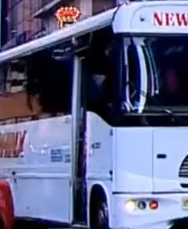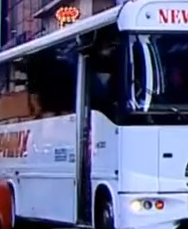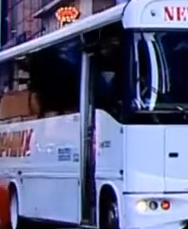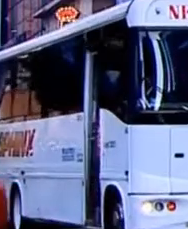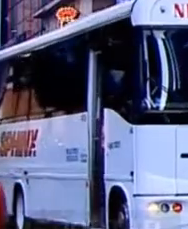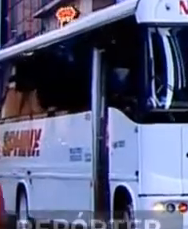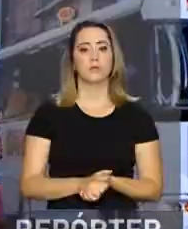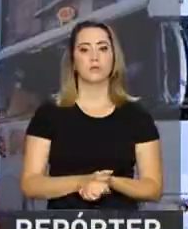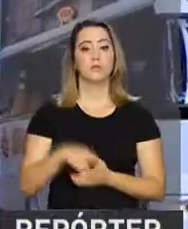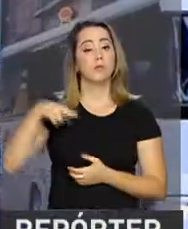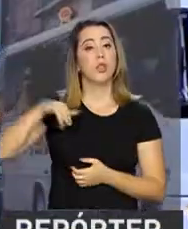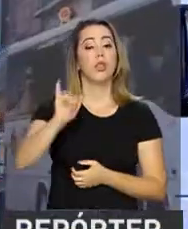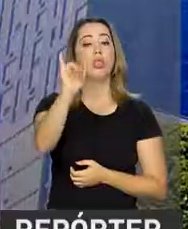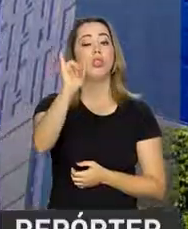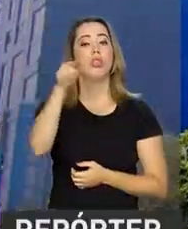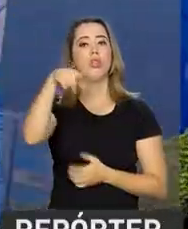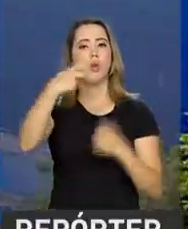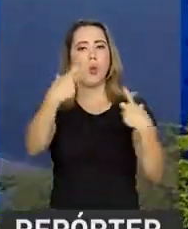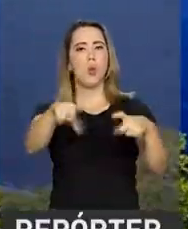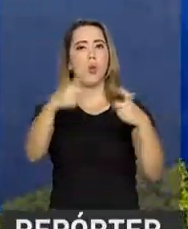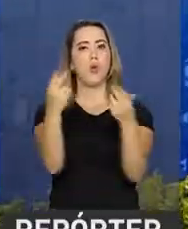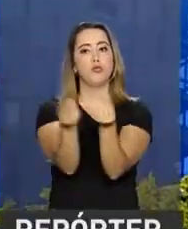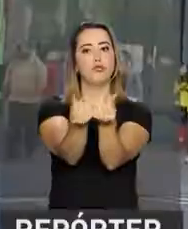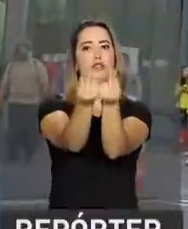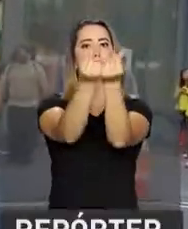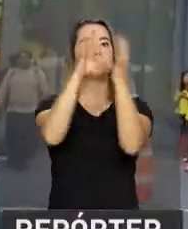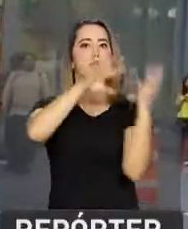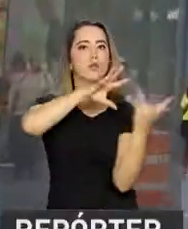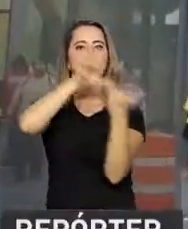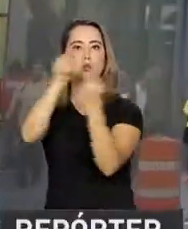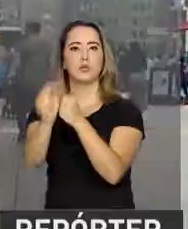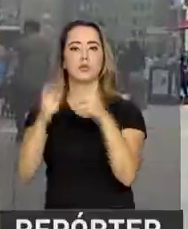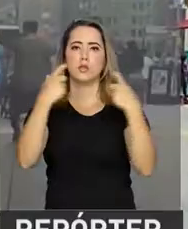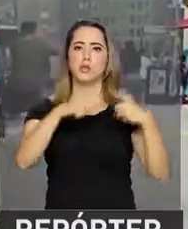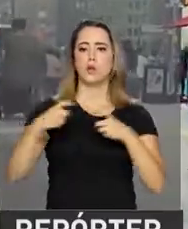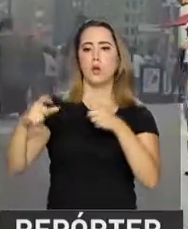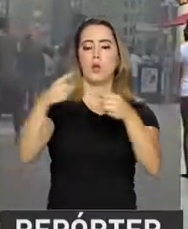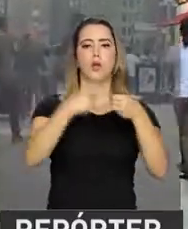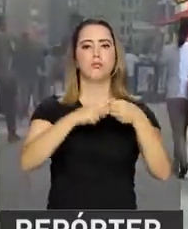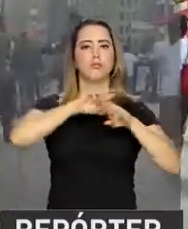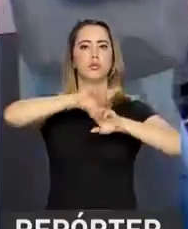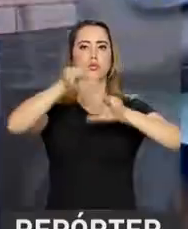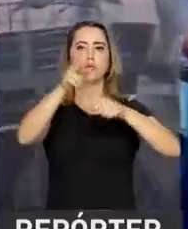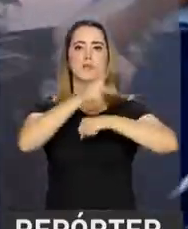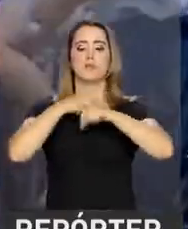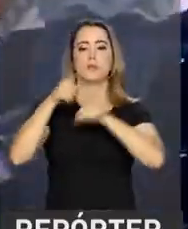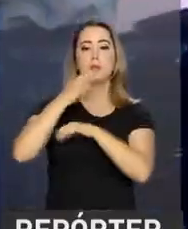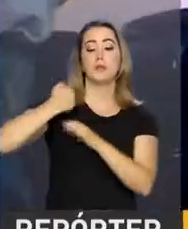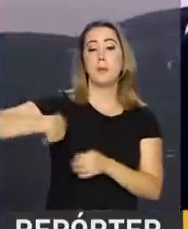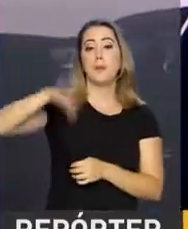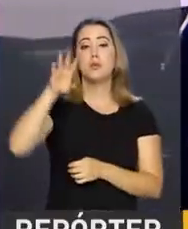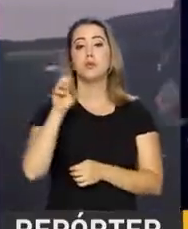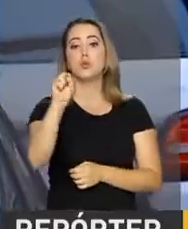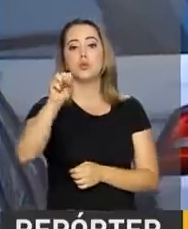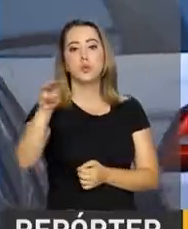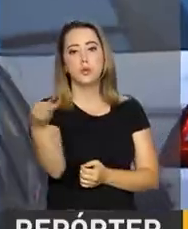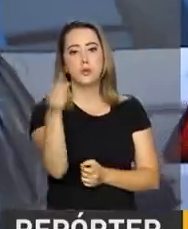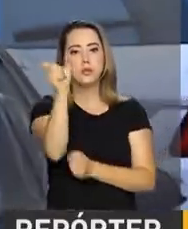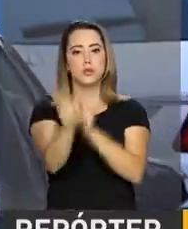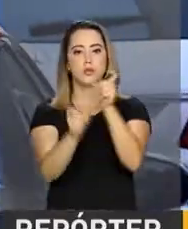nova iorque centro financeiro do mundo cidade de muitas etnias entre os mais de 8 milhões de